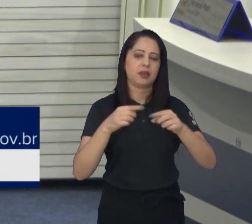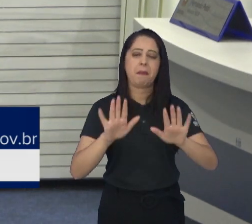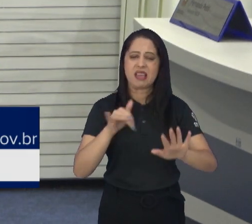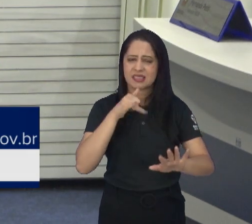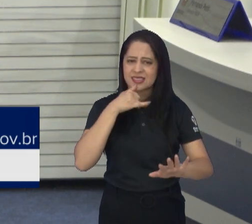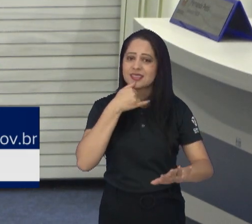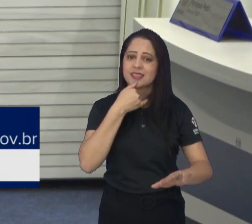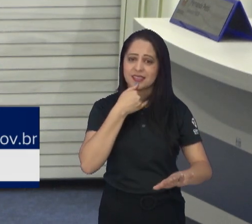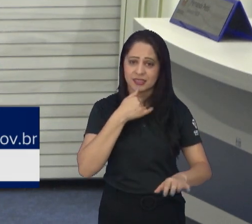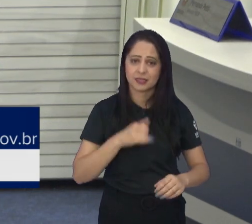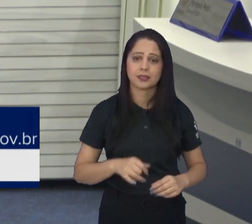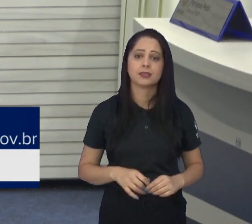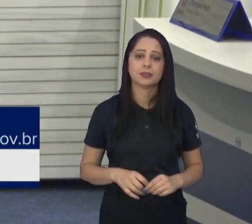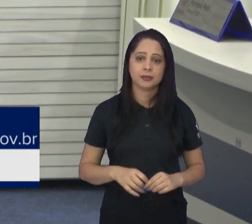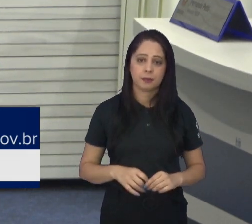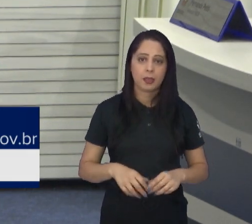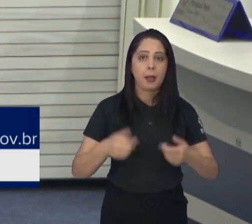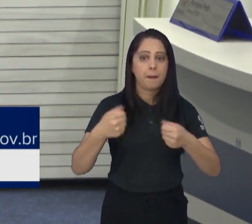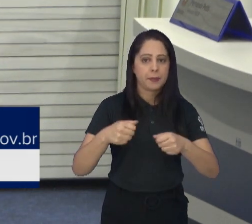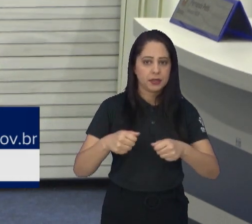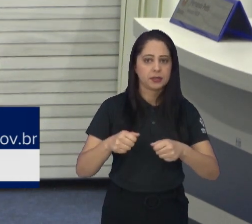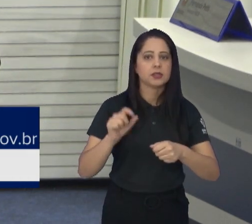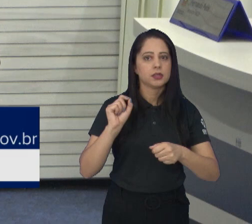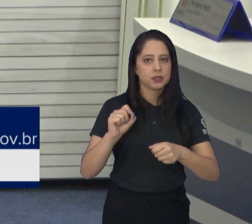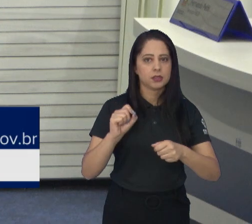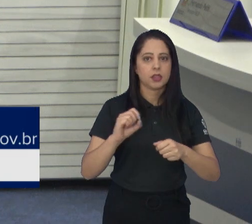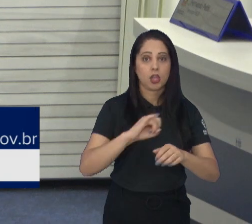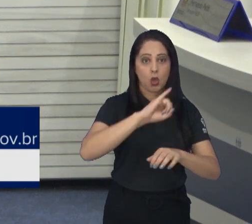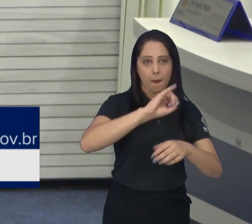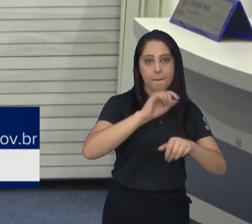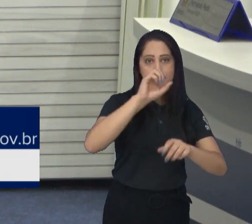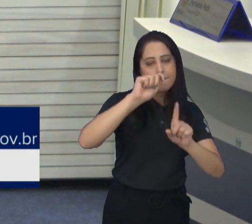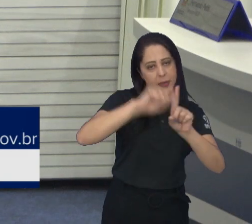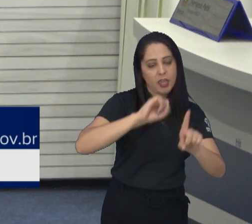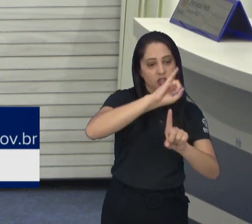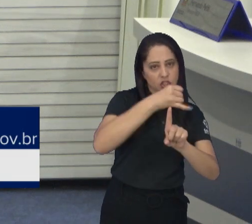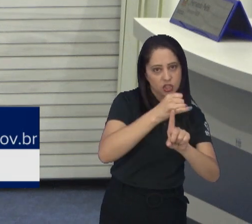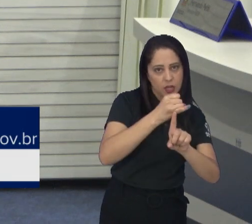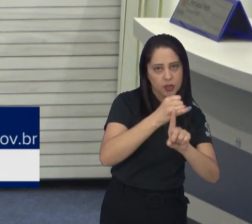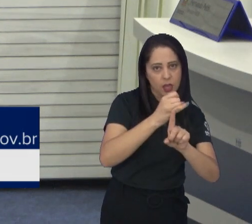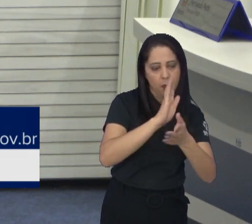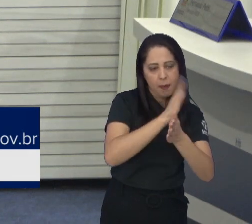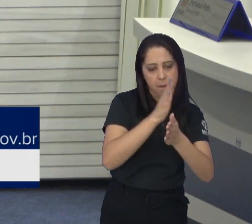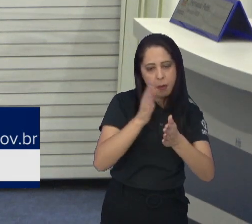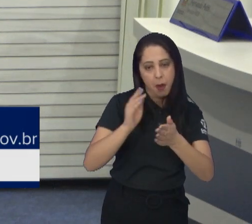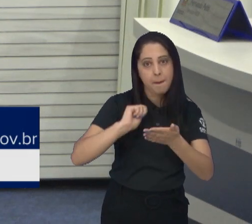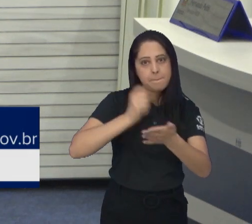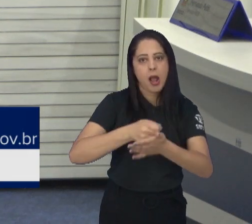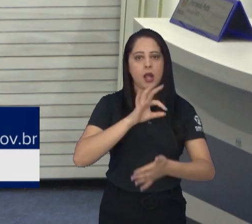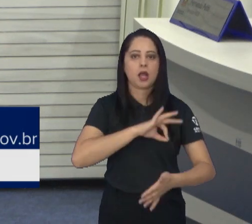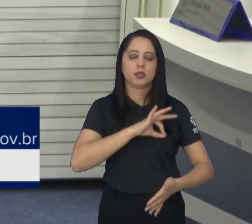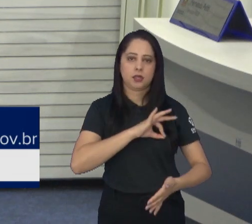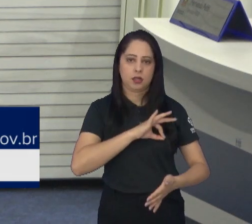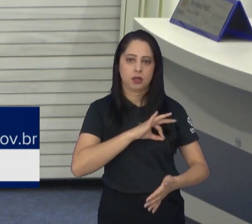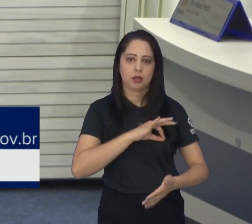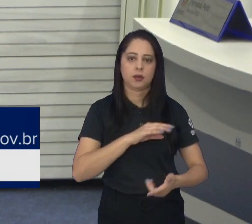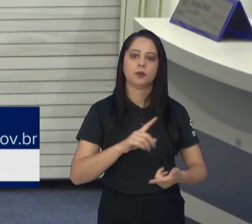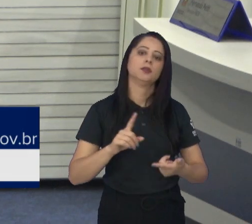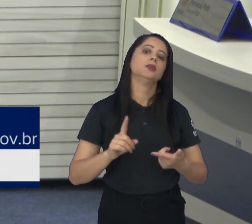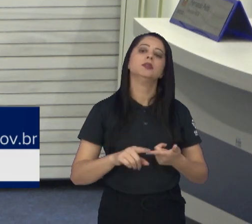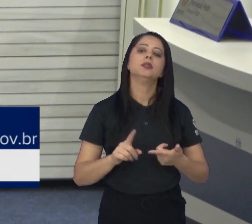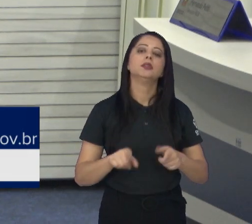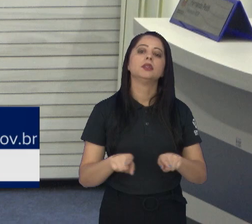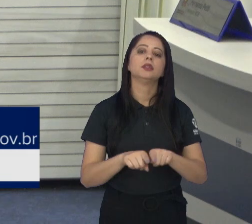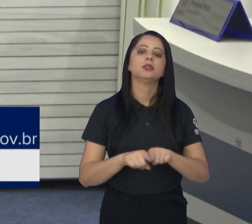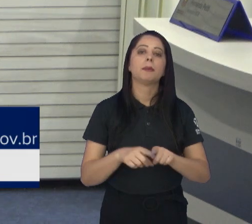pena, deveria retroagir a 1º de janeiro, com certeza, né? É uma das emendas. A outra emenda é a